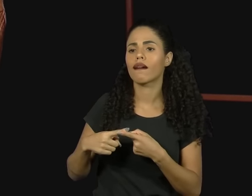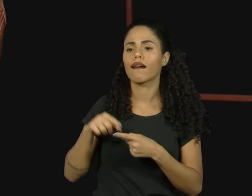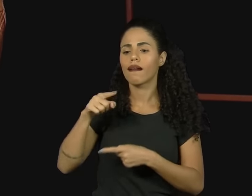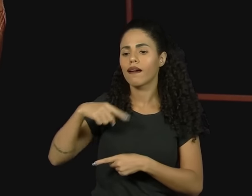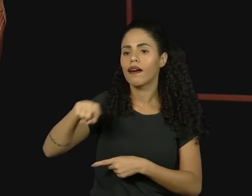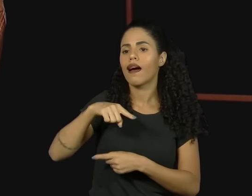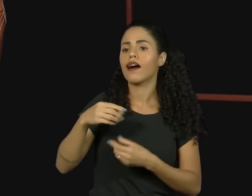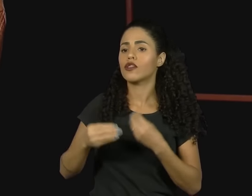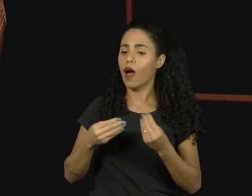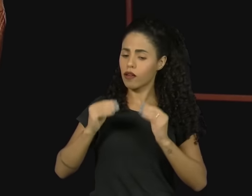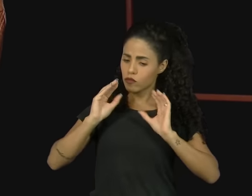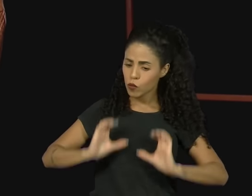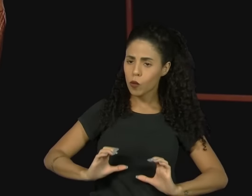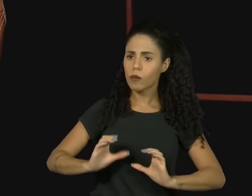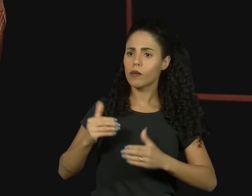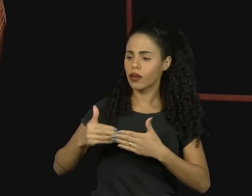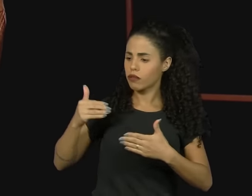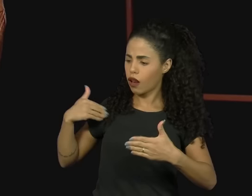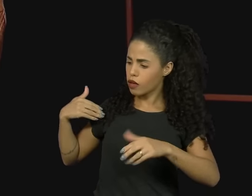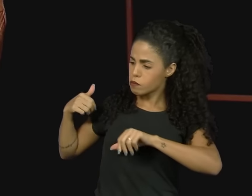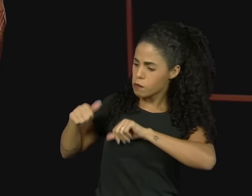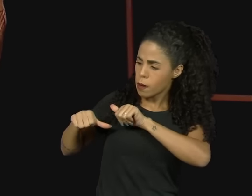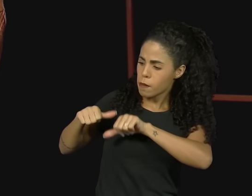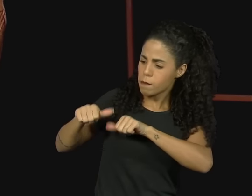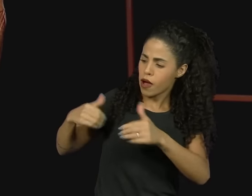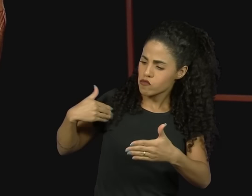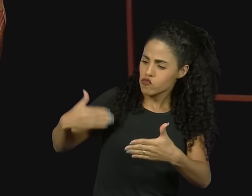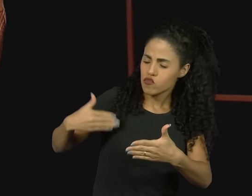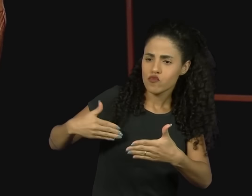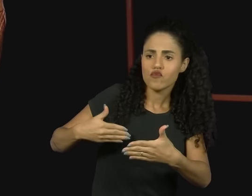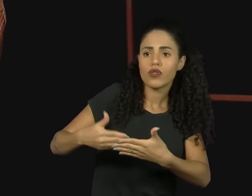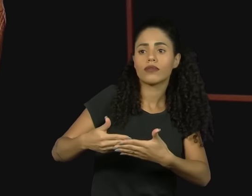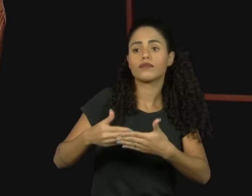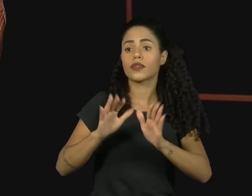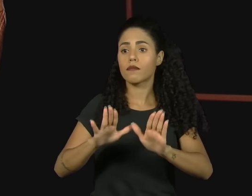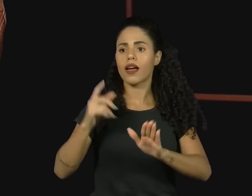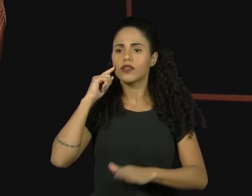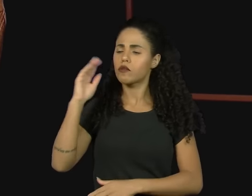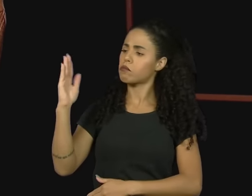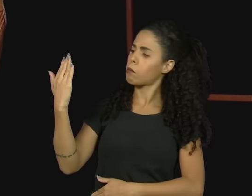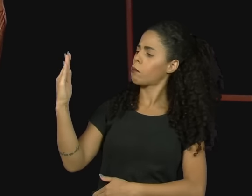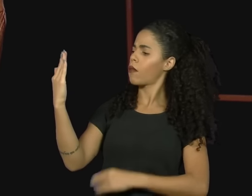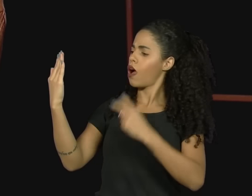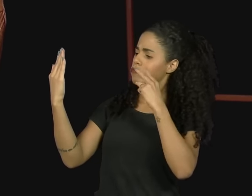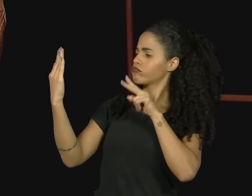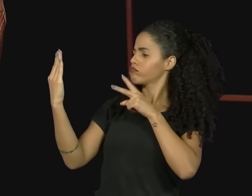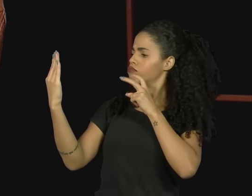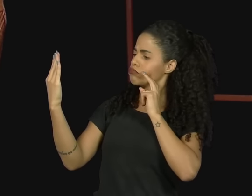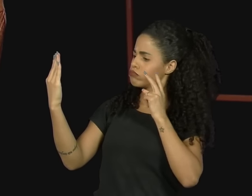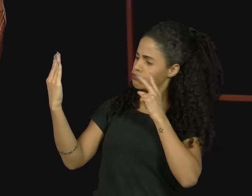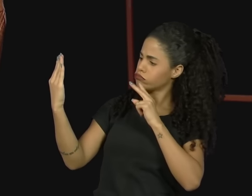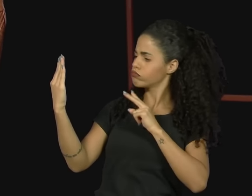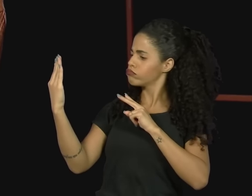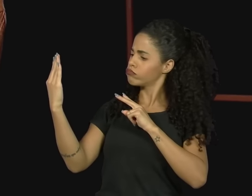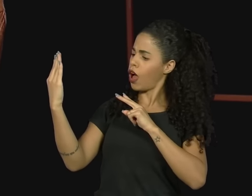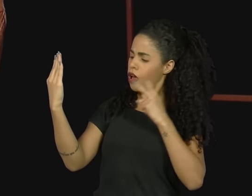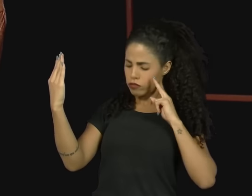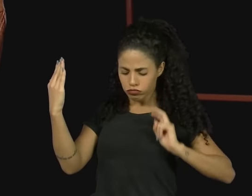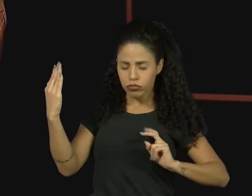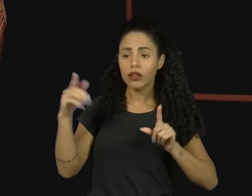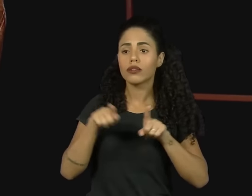o comportamento de uma época, ok, você que está ali olhando e tal, mas no espelho significa que você se vê e os outros se